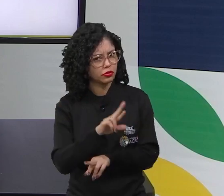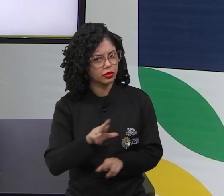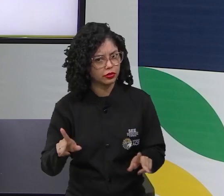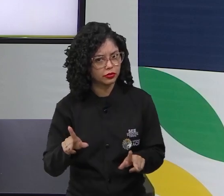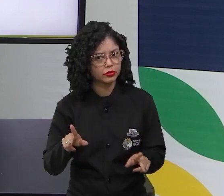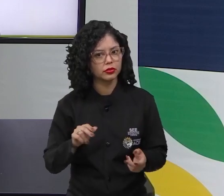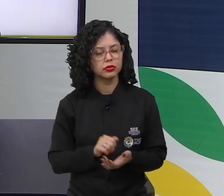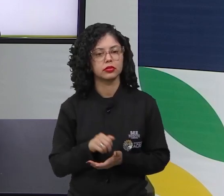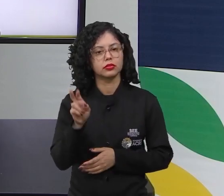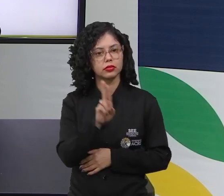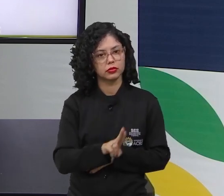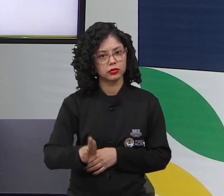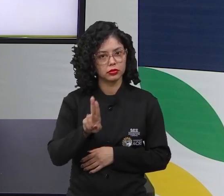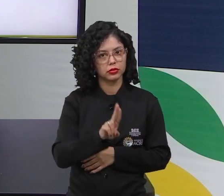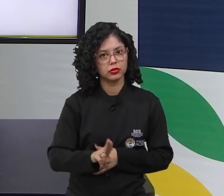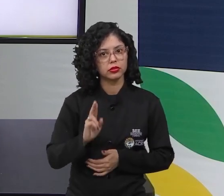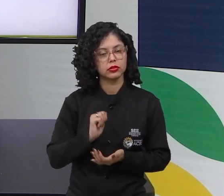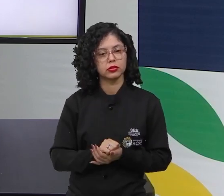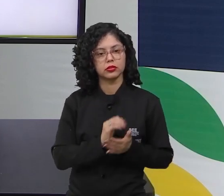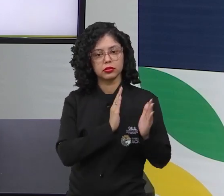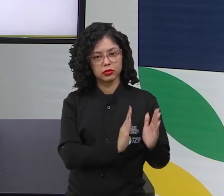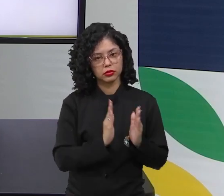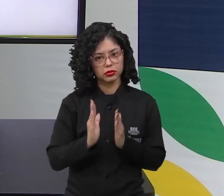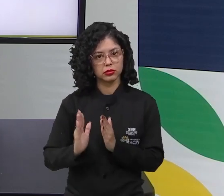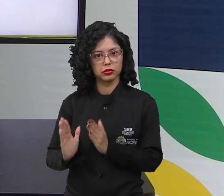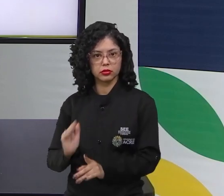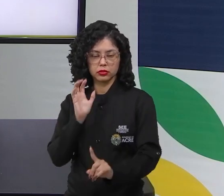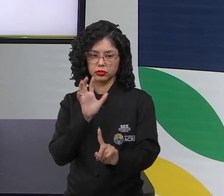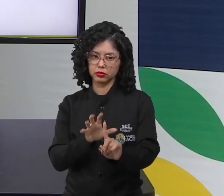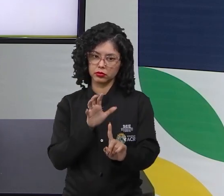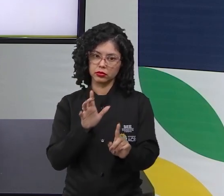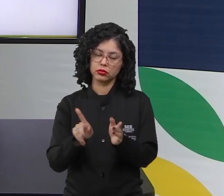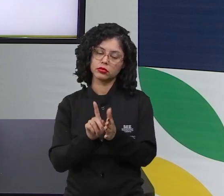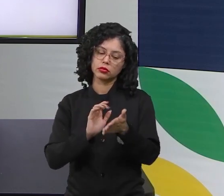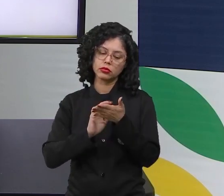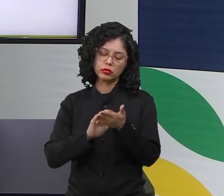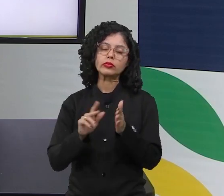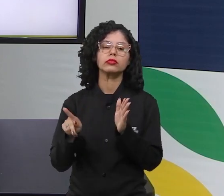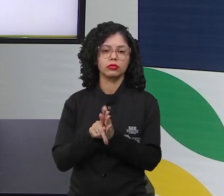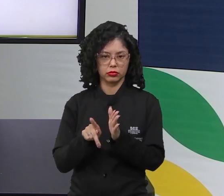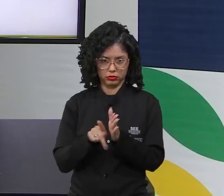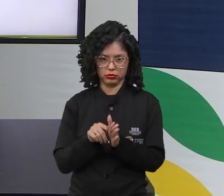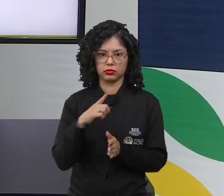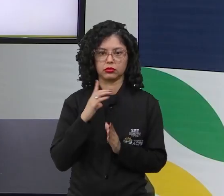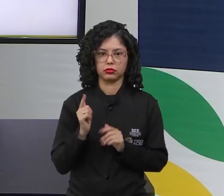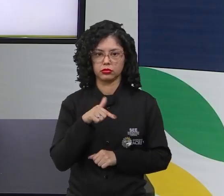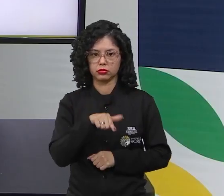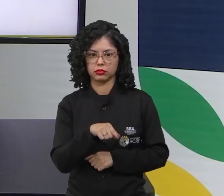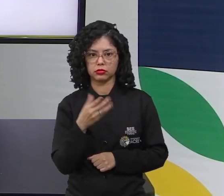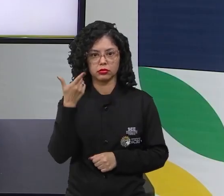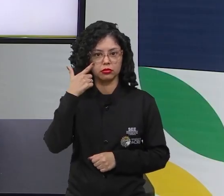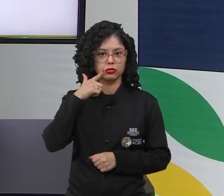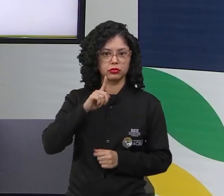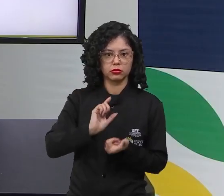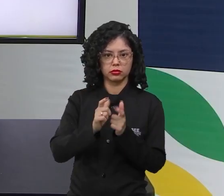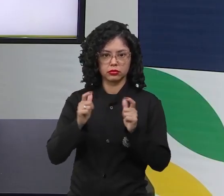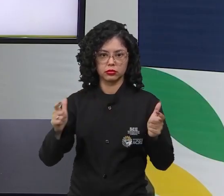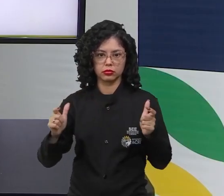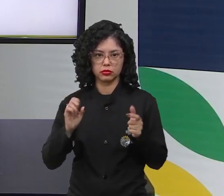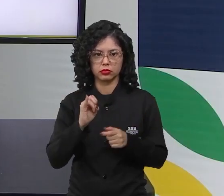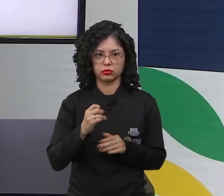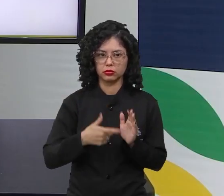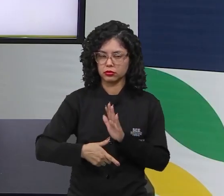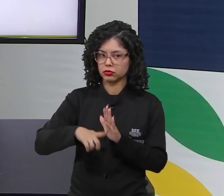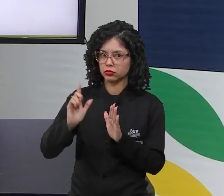novidade. Então, se utiliza aí essas parcerias com influenciadores digitais para que tenha um alcance maior. Quer dizer, se antes